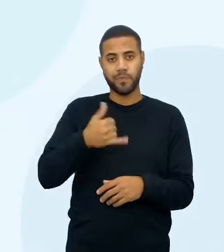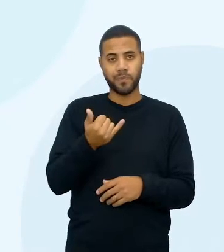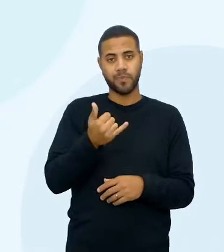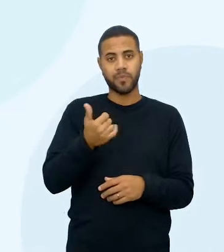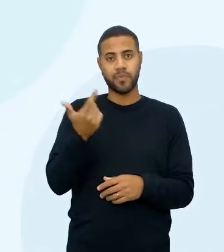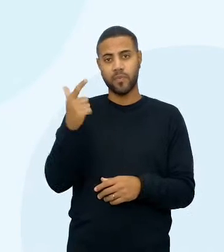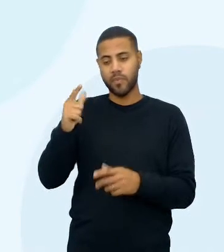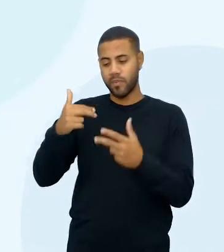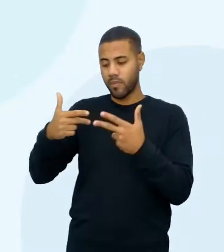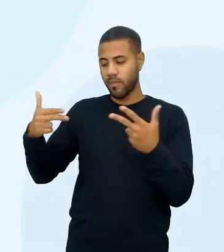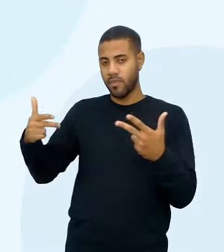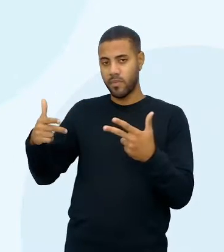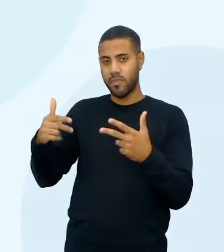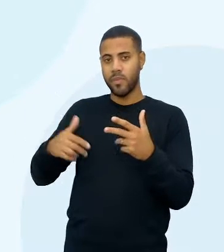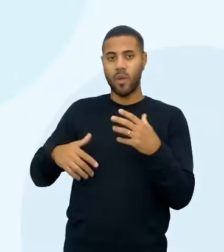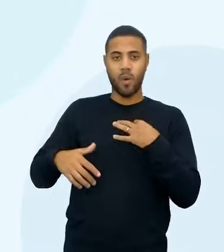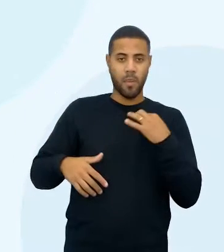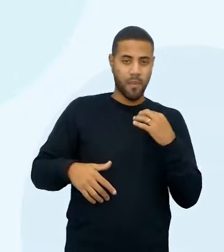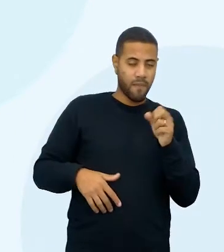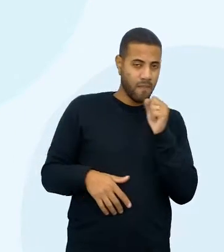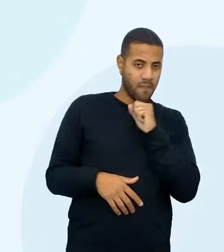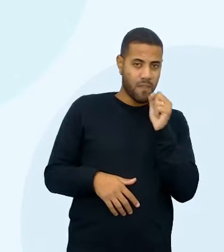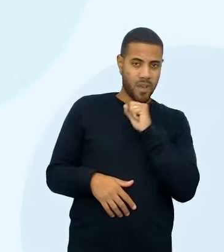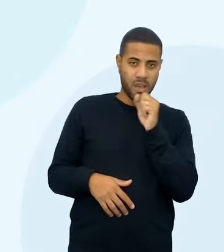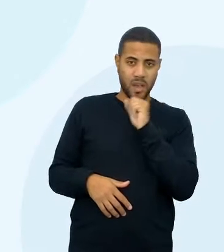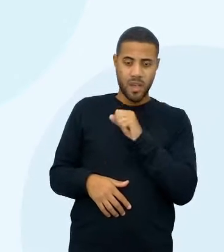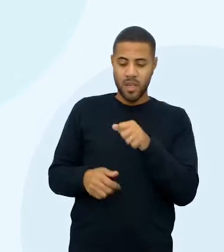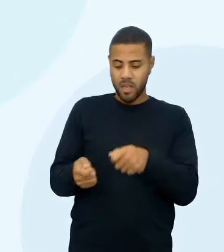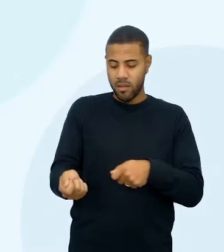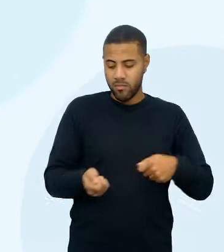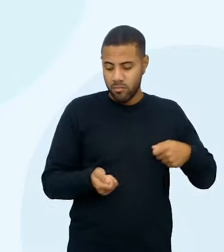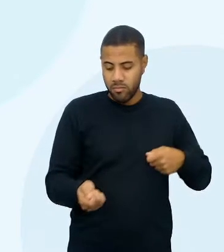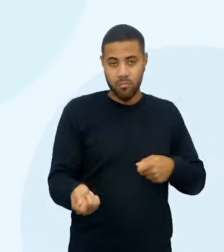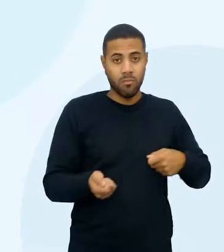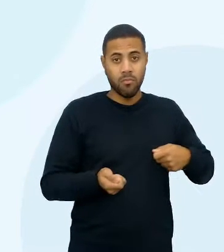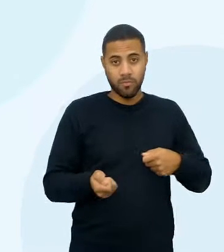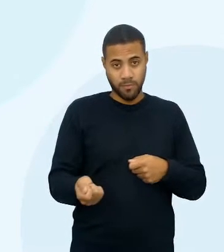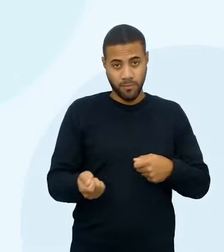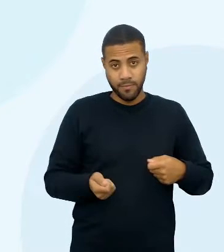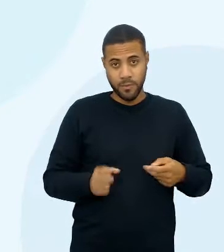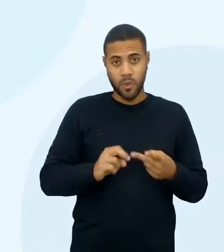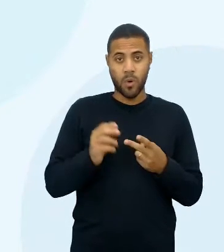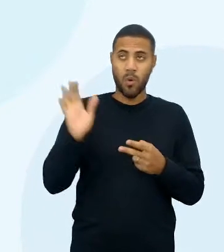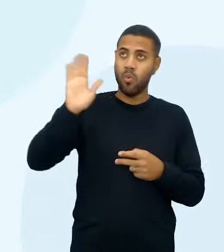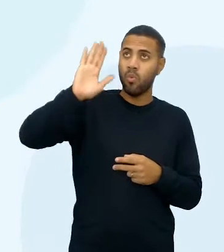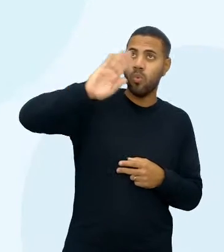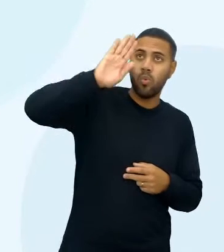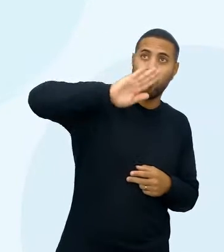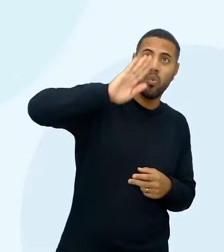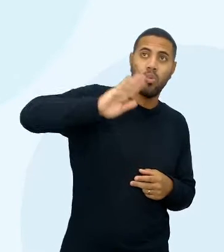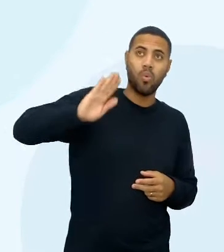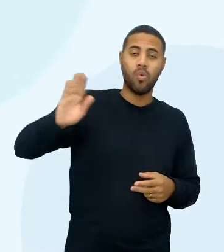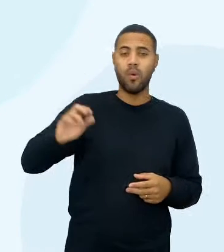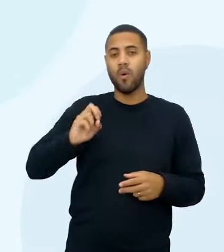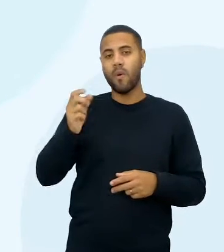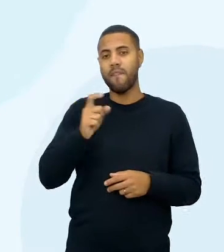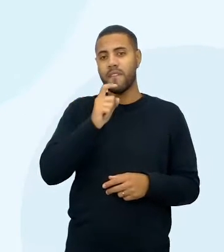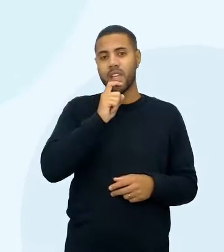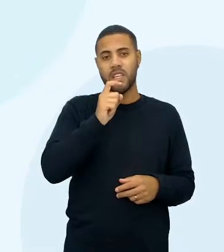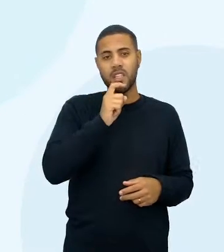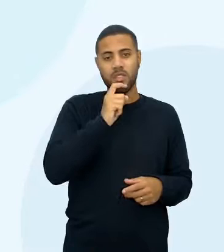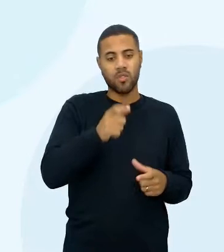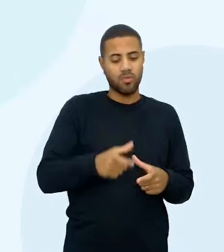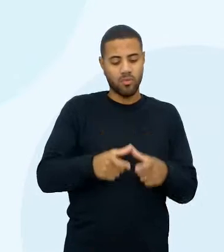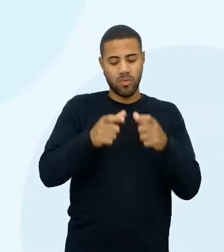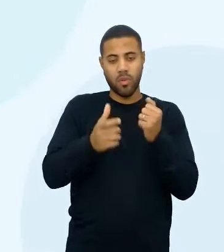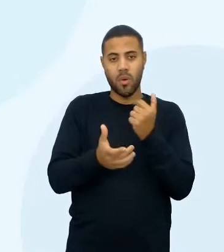em outras funções, uma roupa velha que você usa como um pano de chão, um pano de tirar pó, né, um pote de vidro, que tem gente que faz